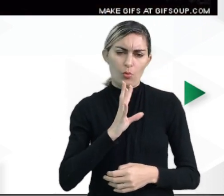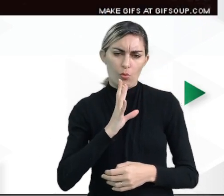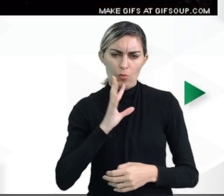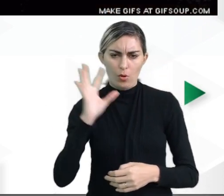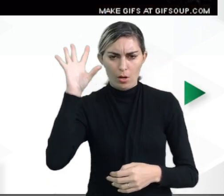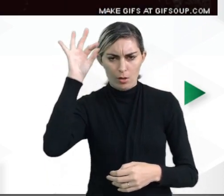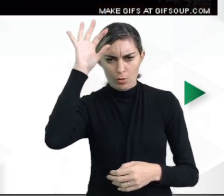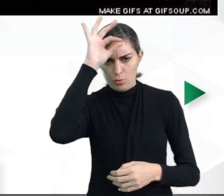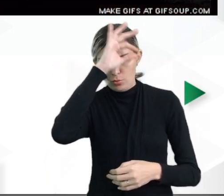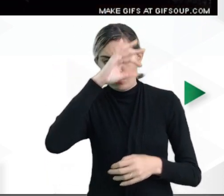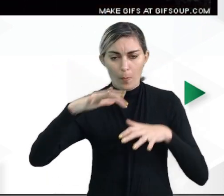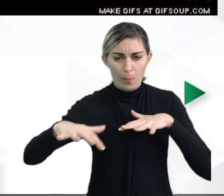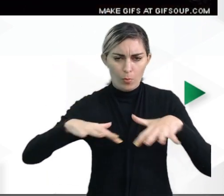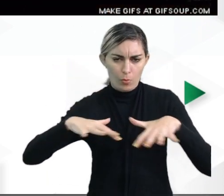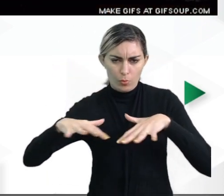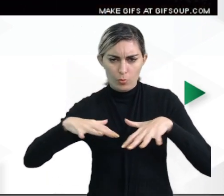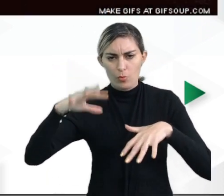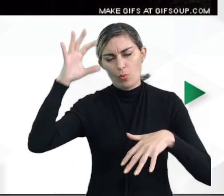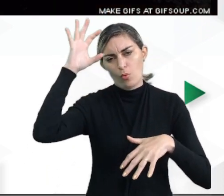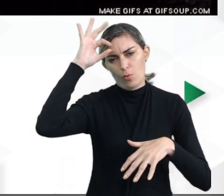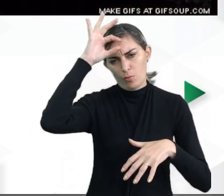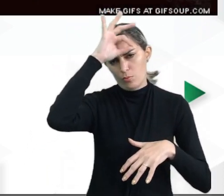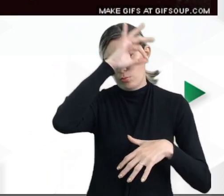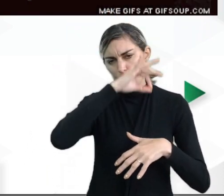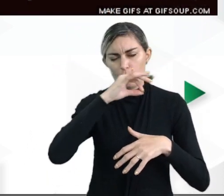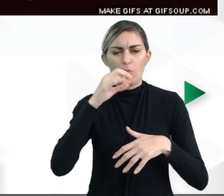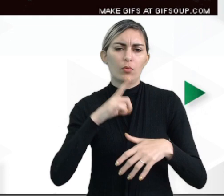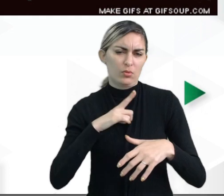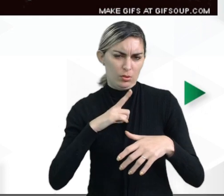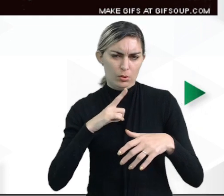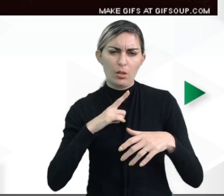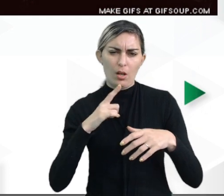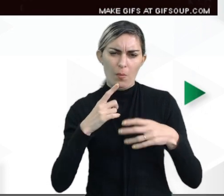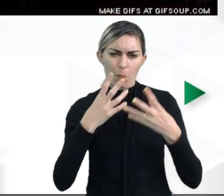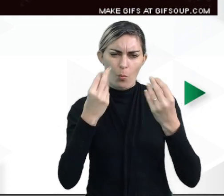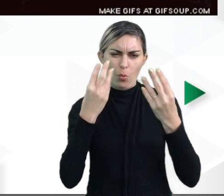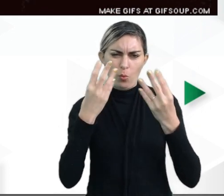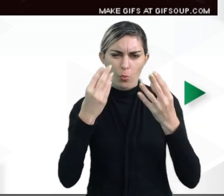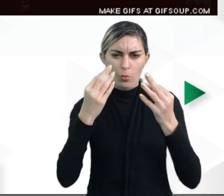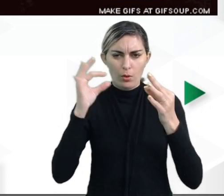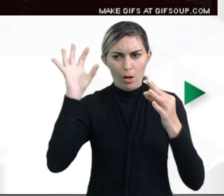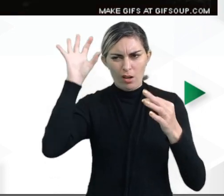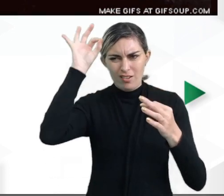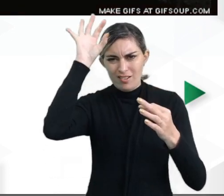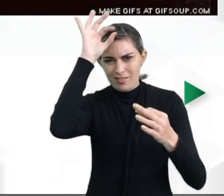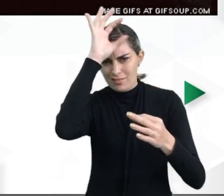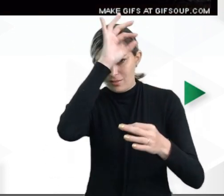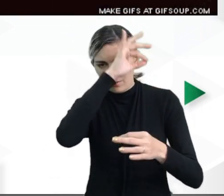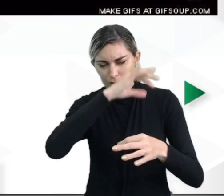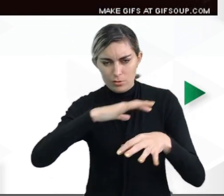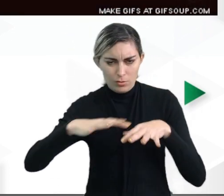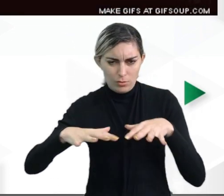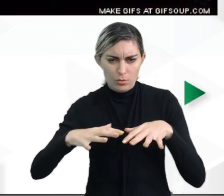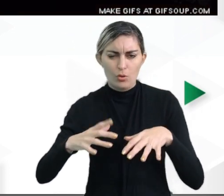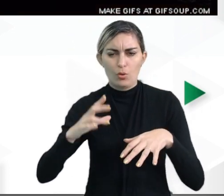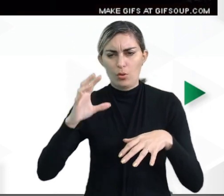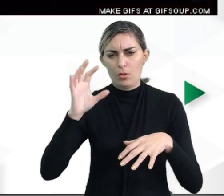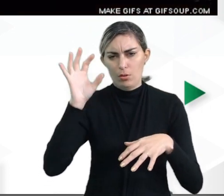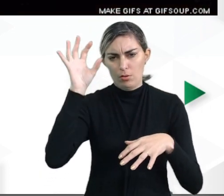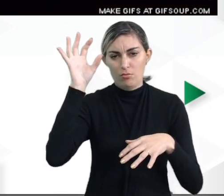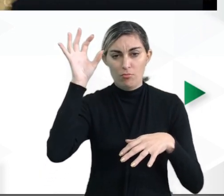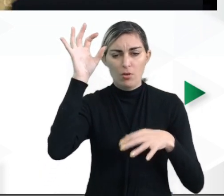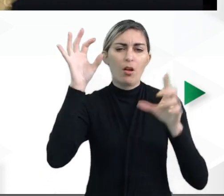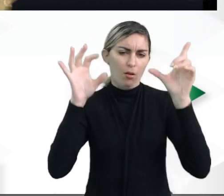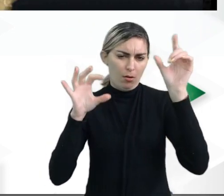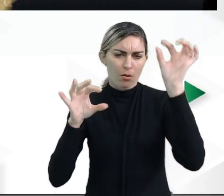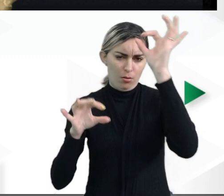os nervos motores, os nervos eles contêm muitas fibras nervosas, ou seja, os neurônios que